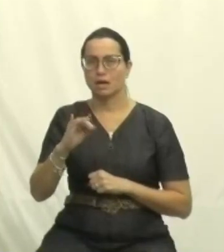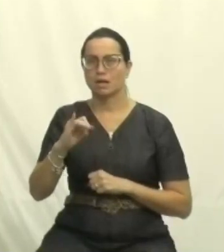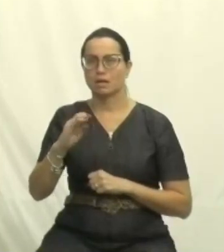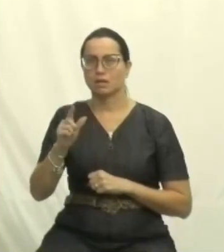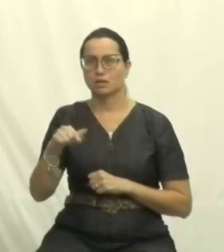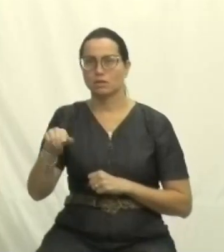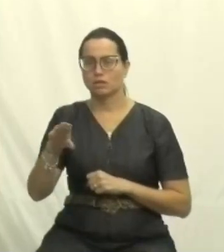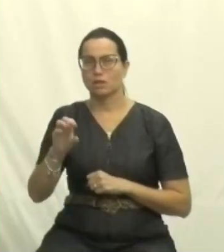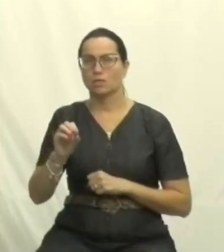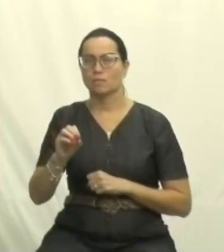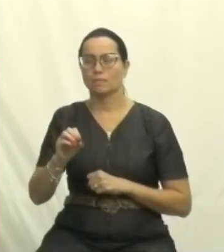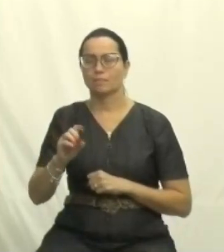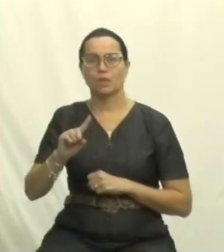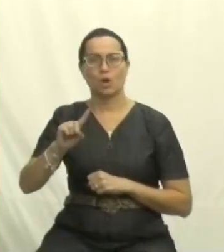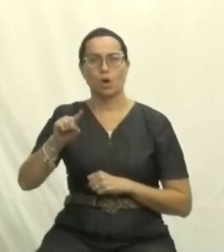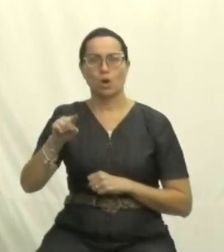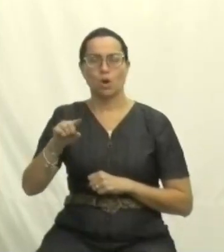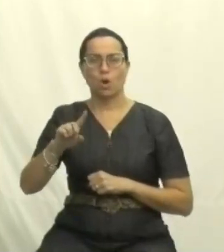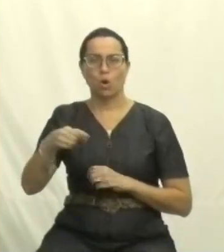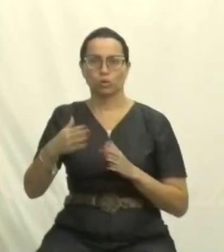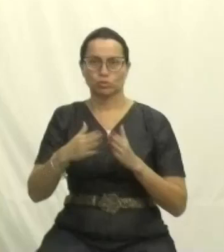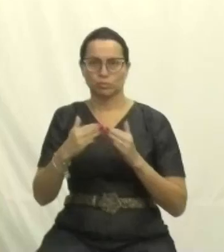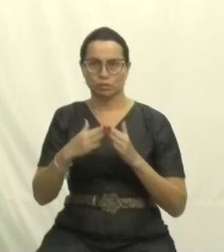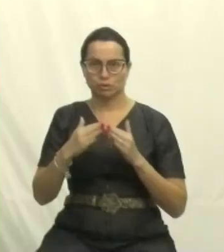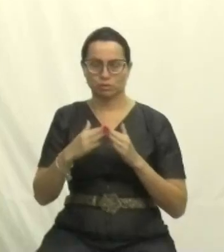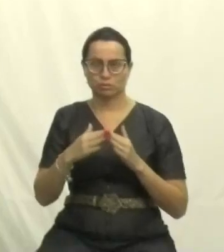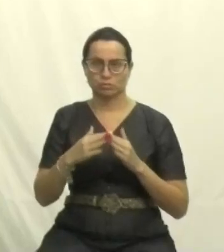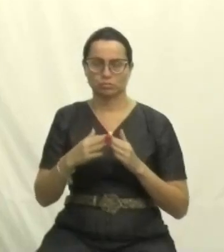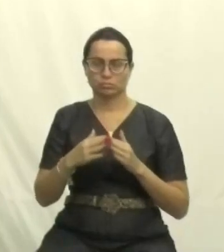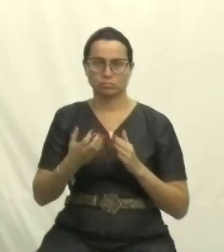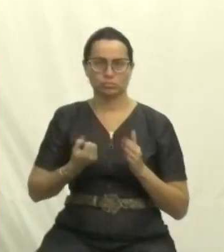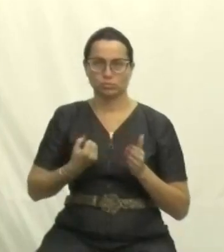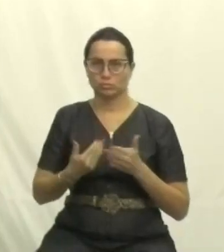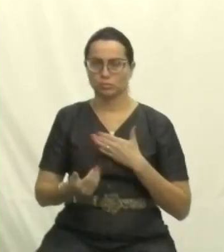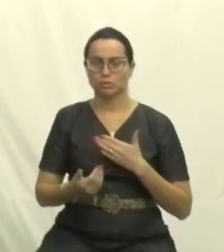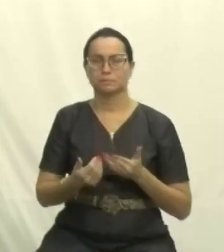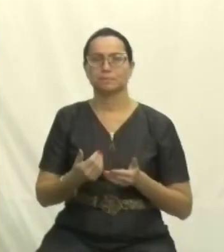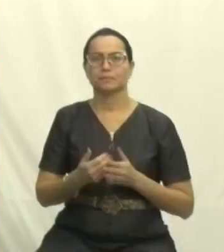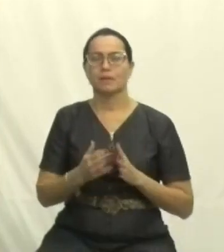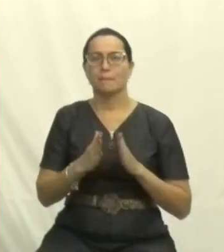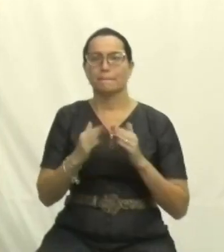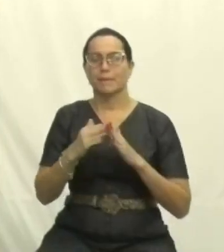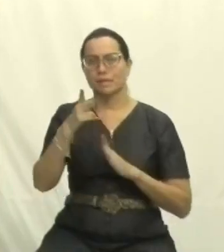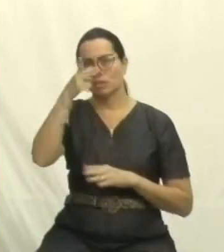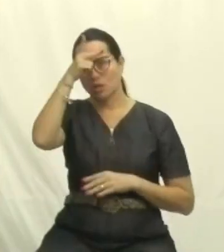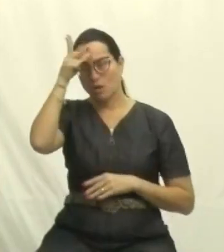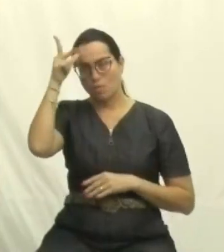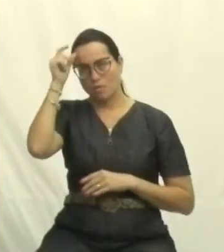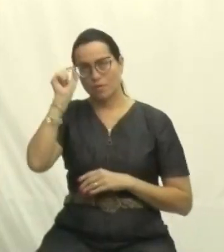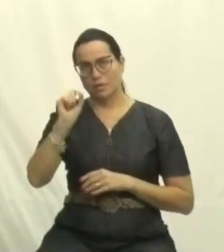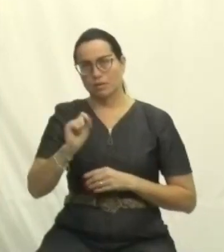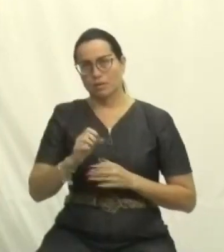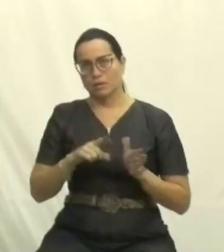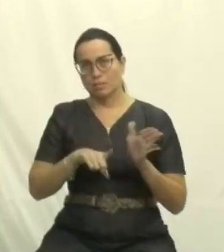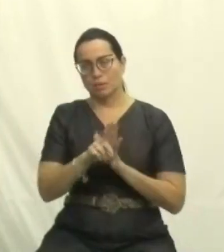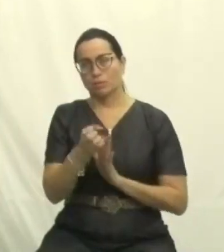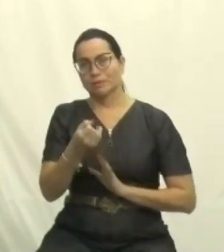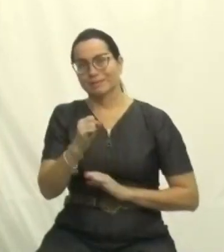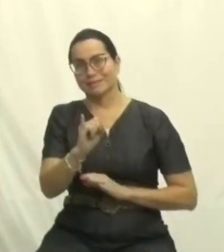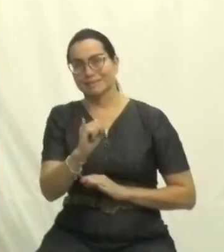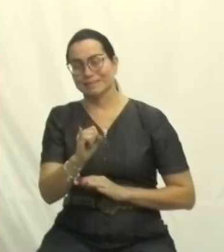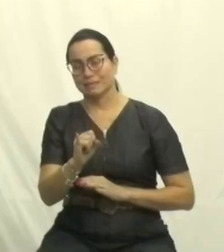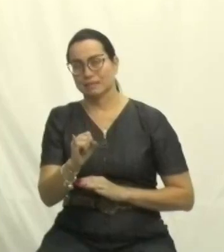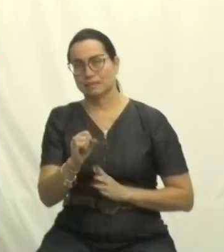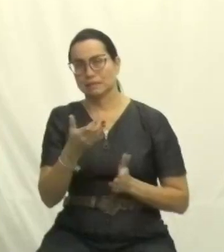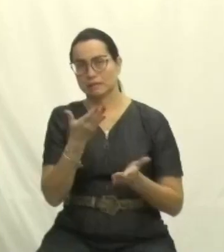92/2023, autor Manuel Rosengue da Silva. Envio de expediente ao chefe do Poder Executivo Municipal perguntando se existem